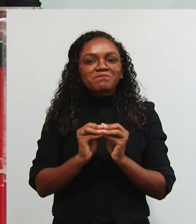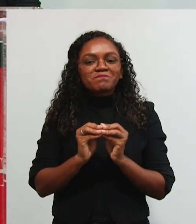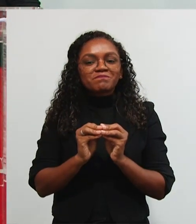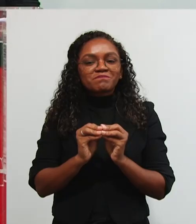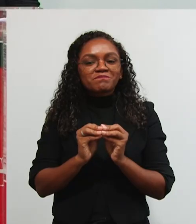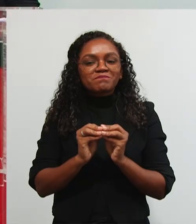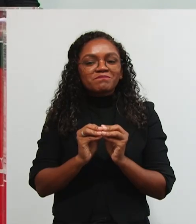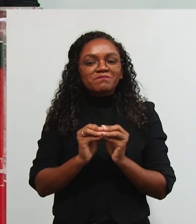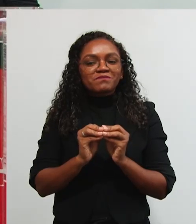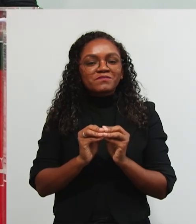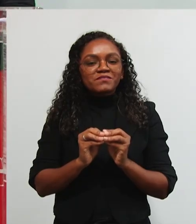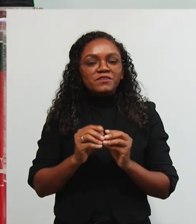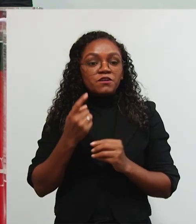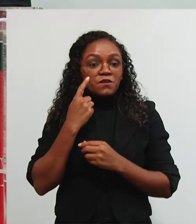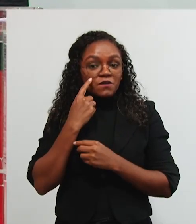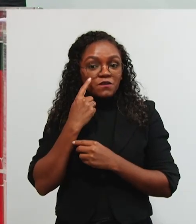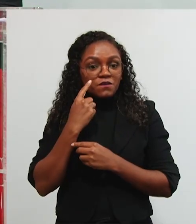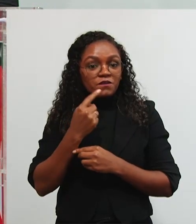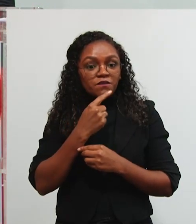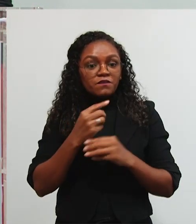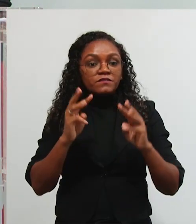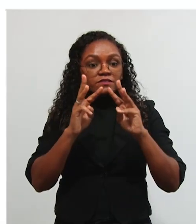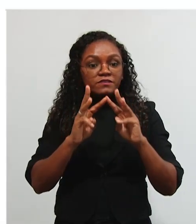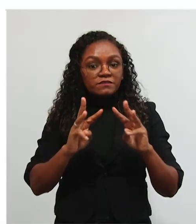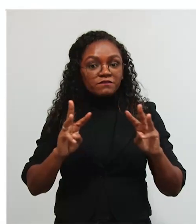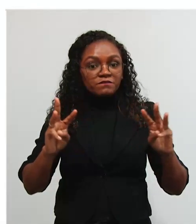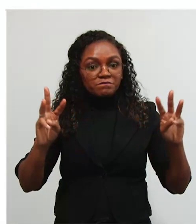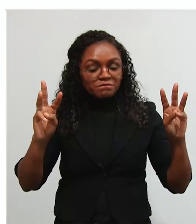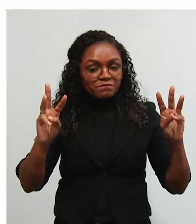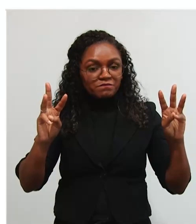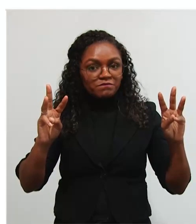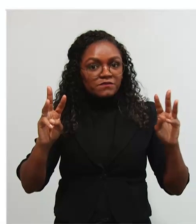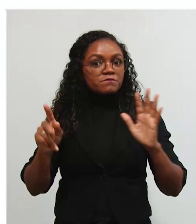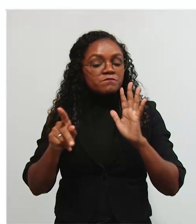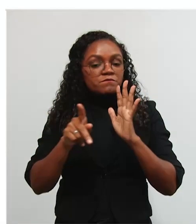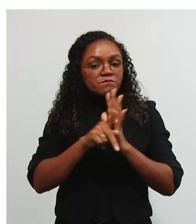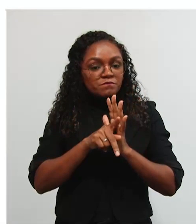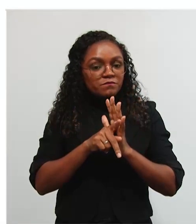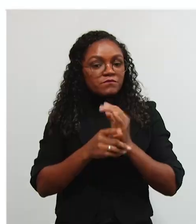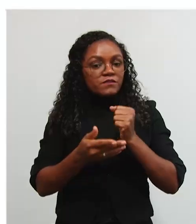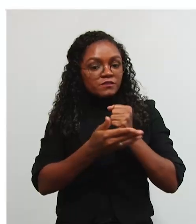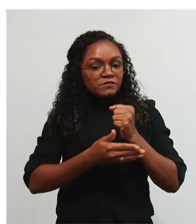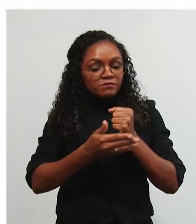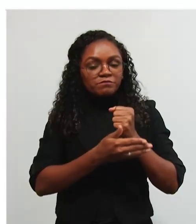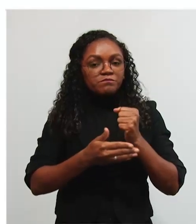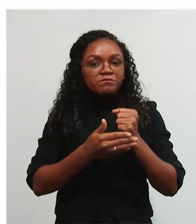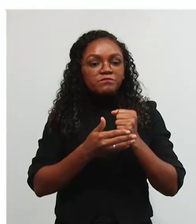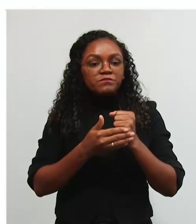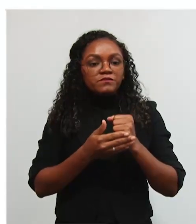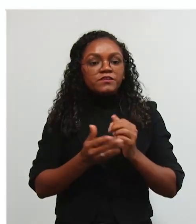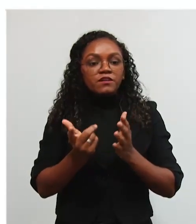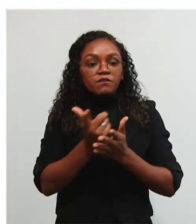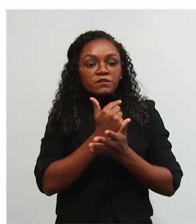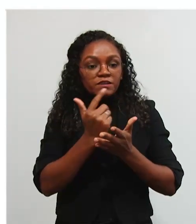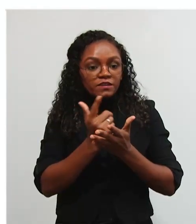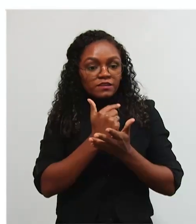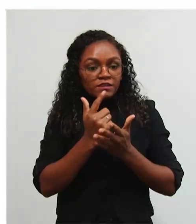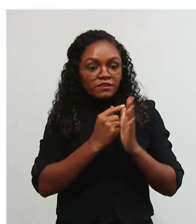O mais apropriado é nós termos uma folha, com aquela informação que você quer passar,